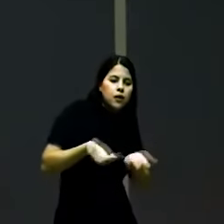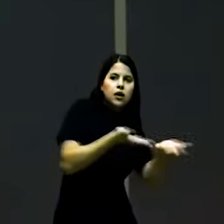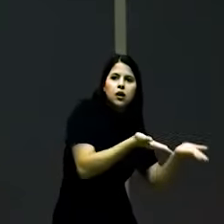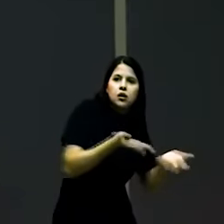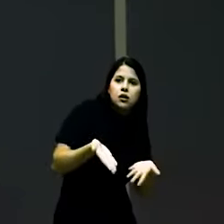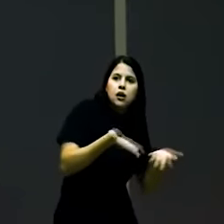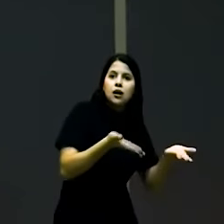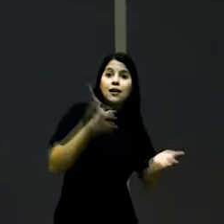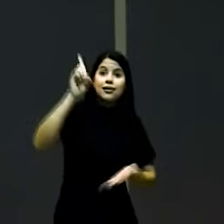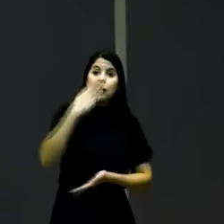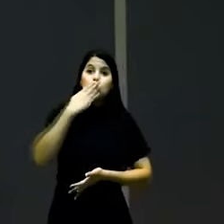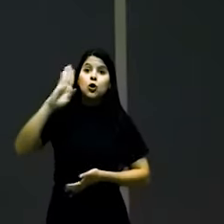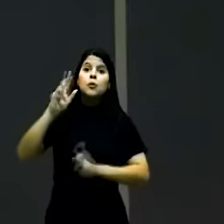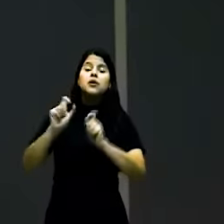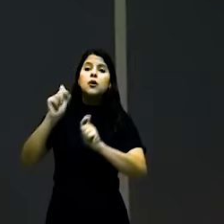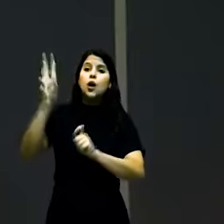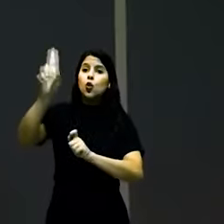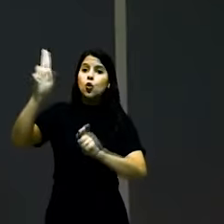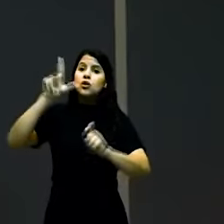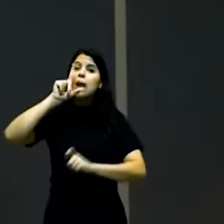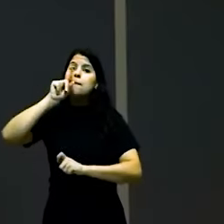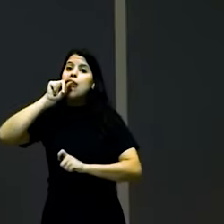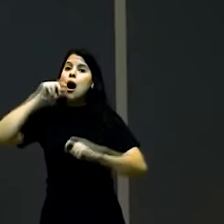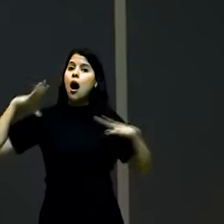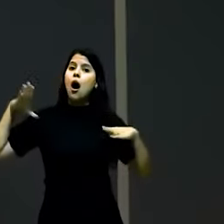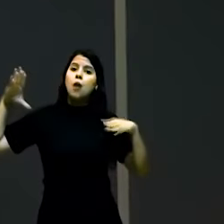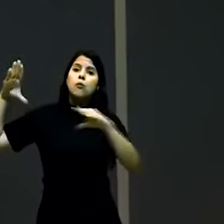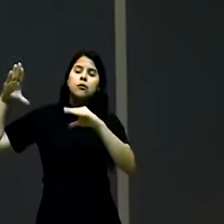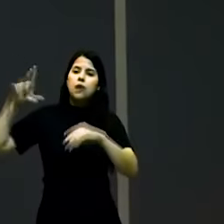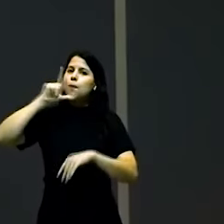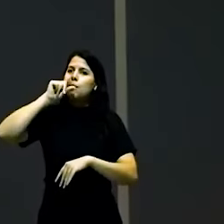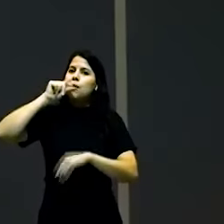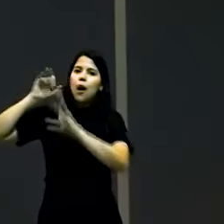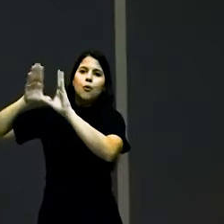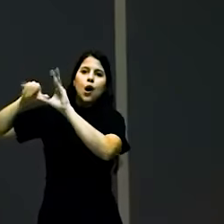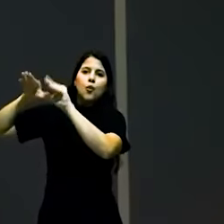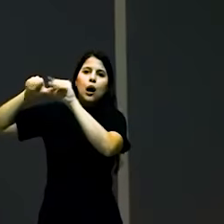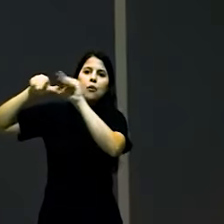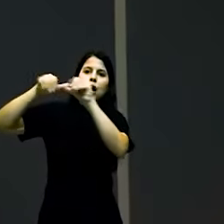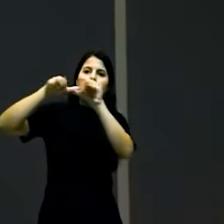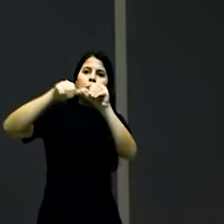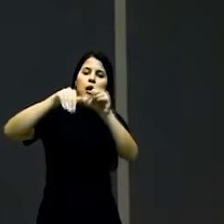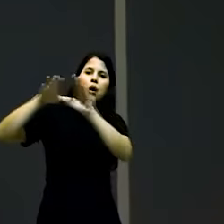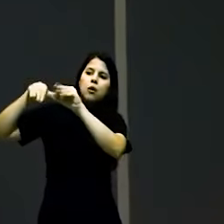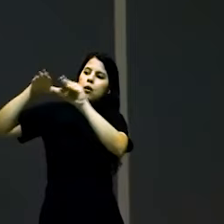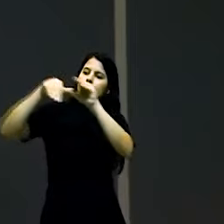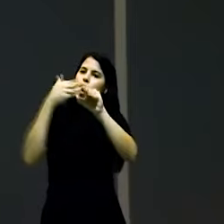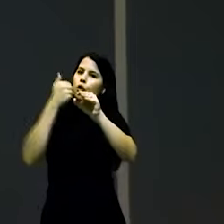através de pássaros. Olha o que esse homem estava vivendo. E ele, confiando em Deus,